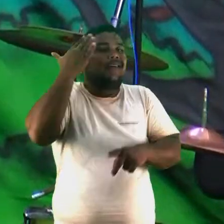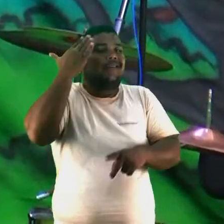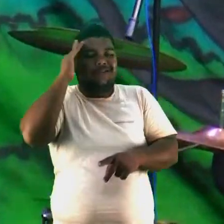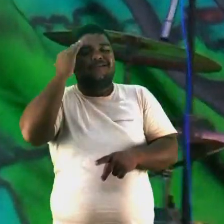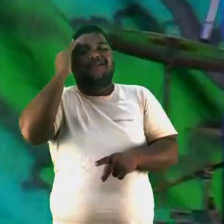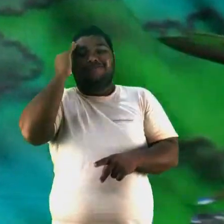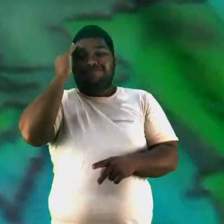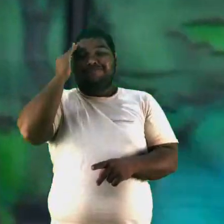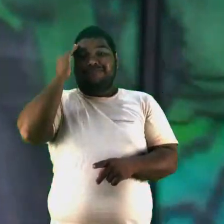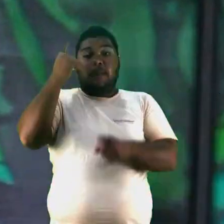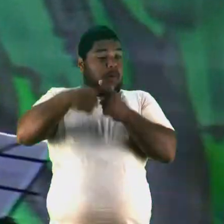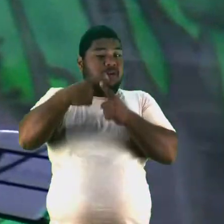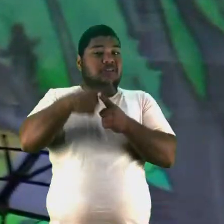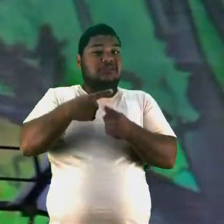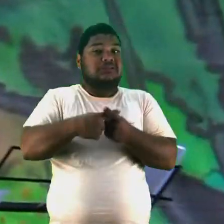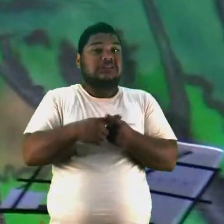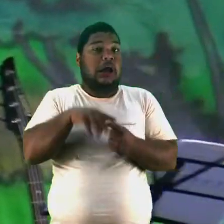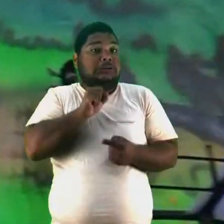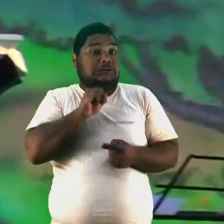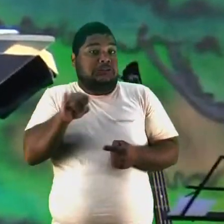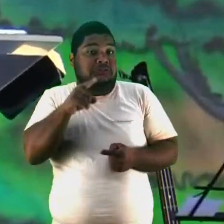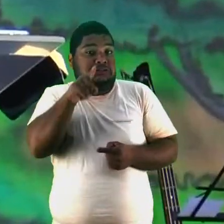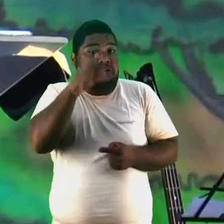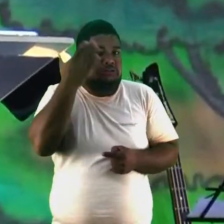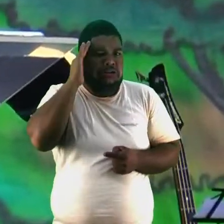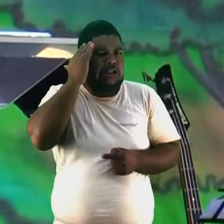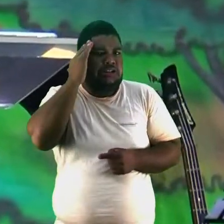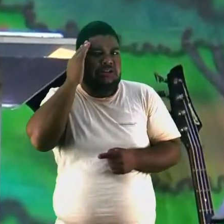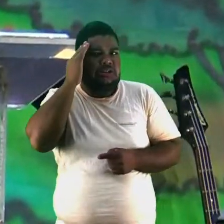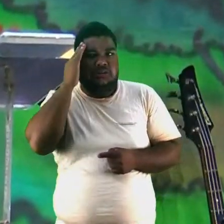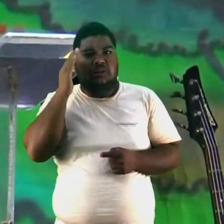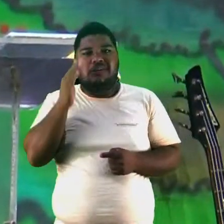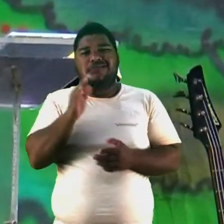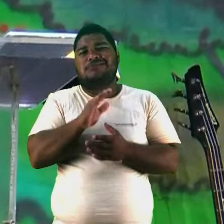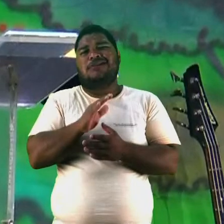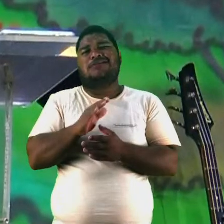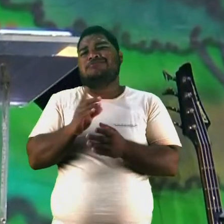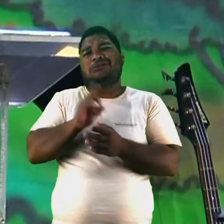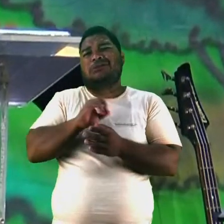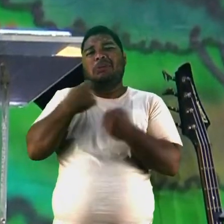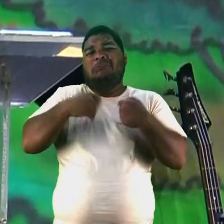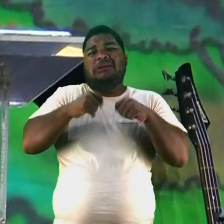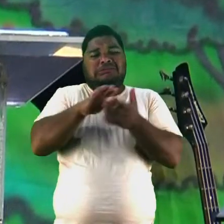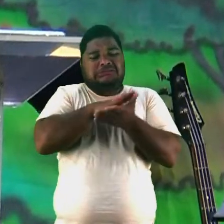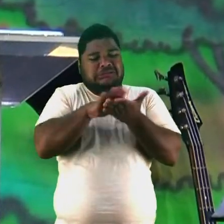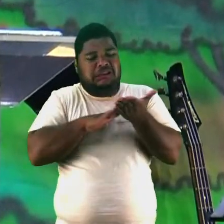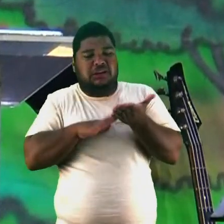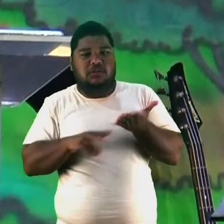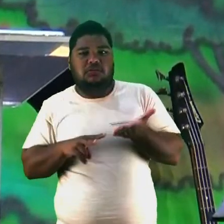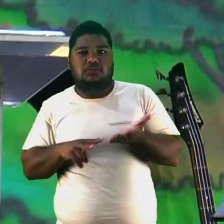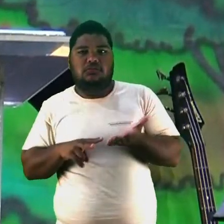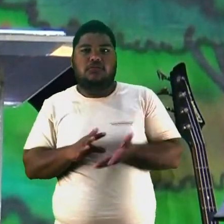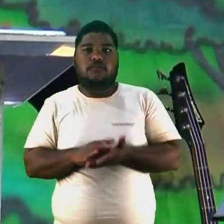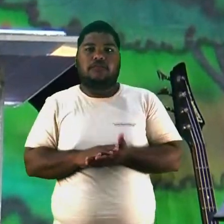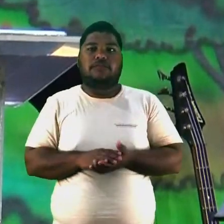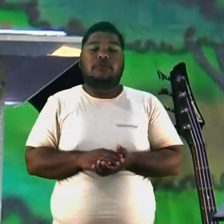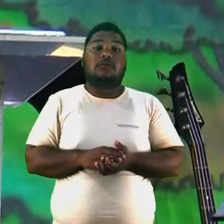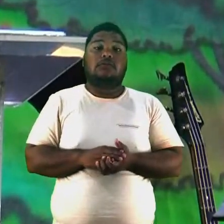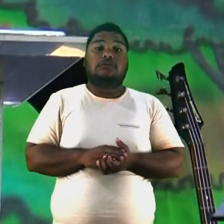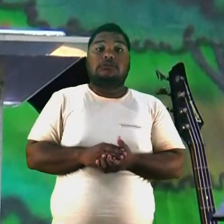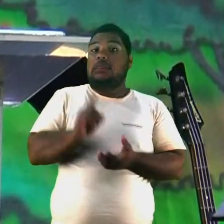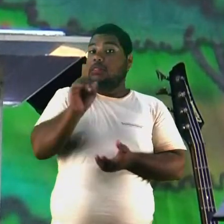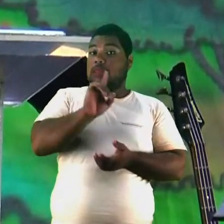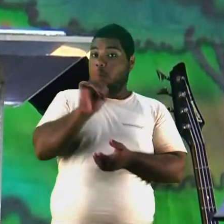muita gente falar: se você não entende, não adianta você ler. Não se refere à palavra de Deus, não. A